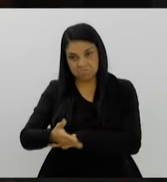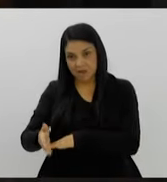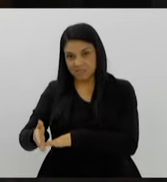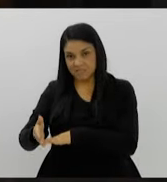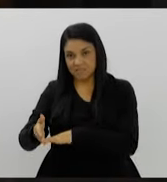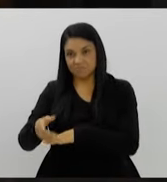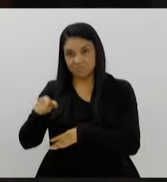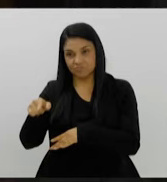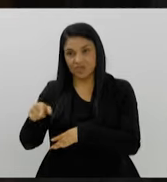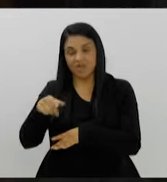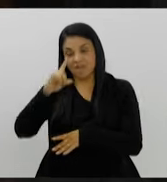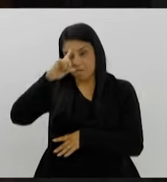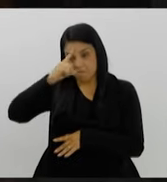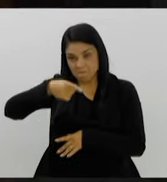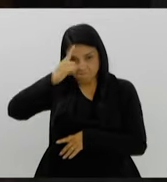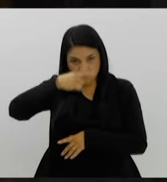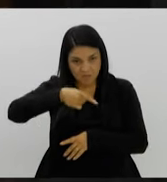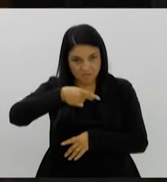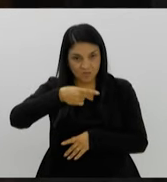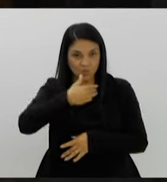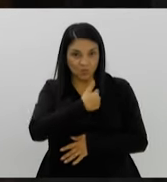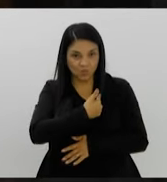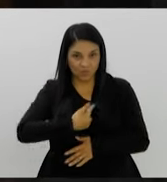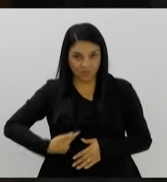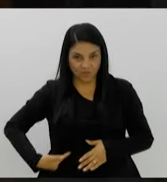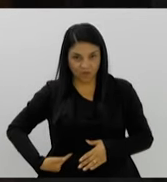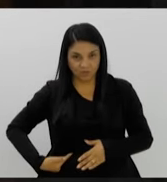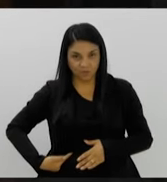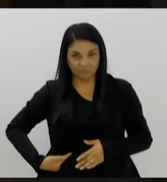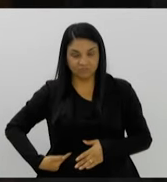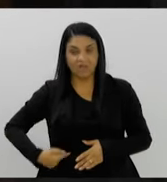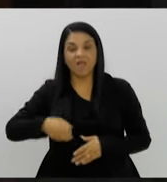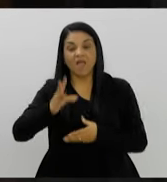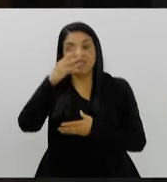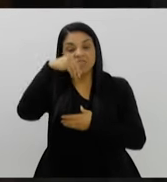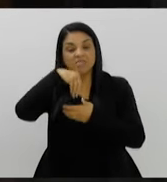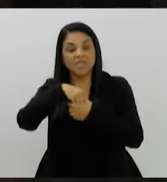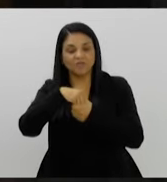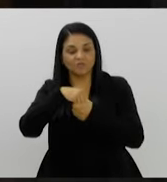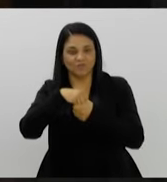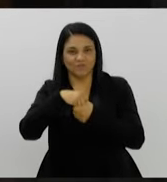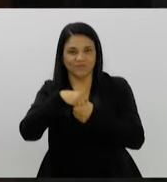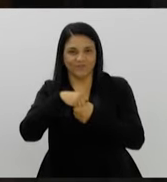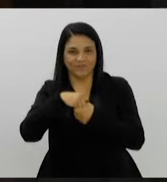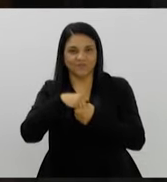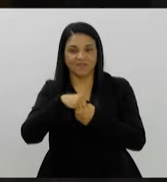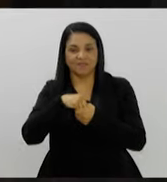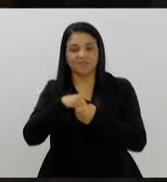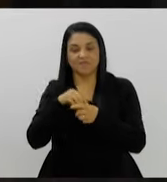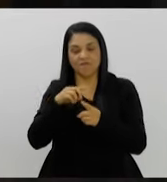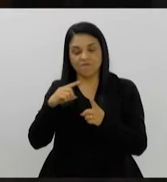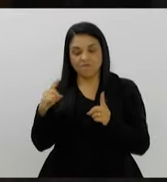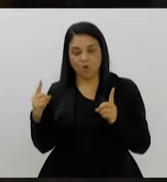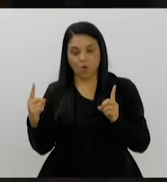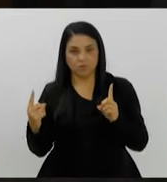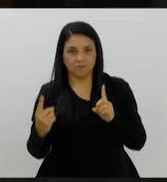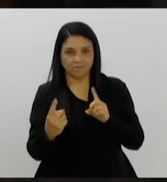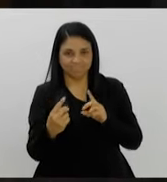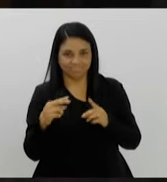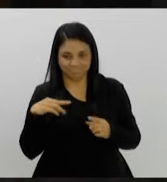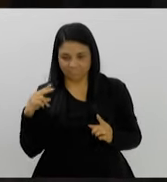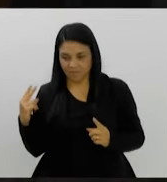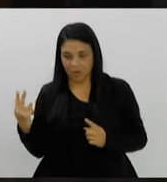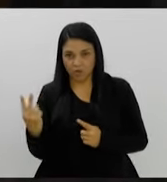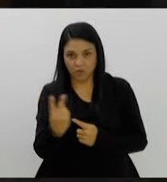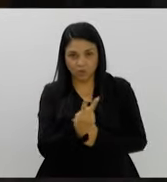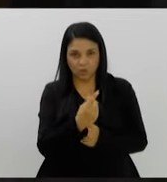governo são alguns subservientes Alguns subalternos que estão ao torno dele que manda no governo o Cláudio não tem pulso o Cláudio não